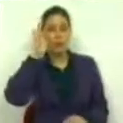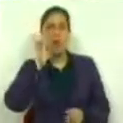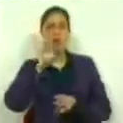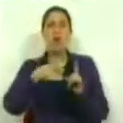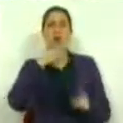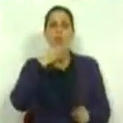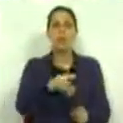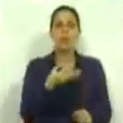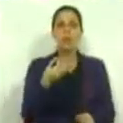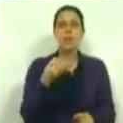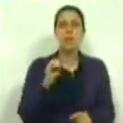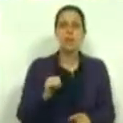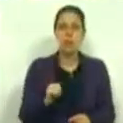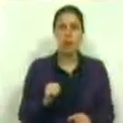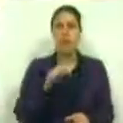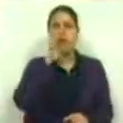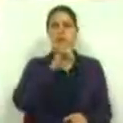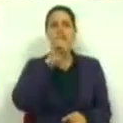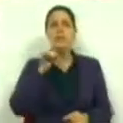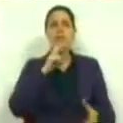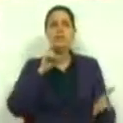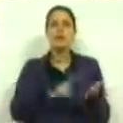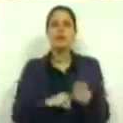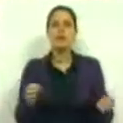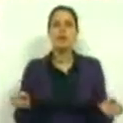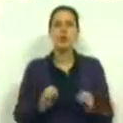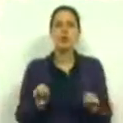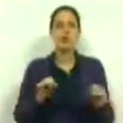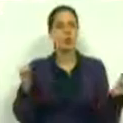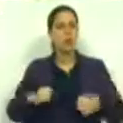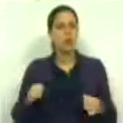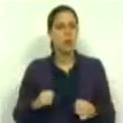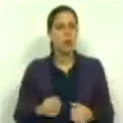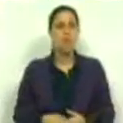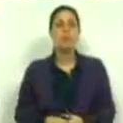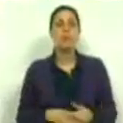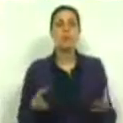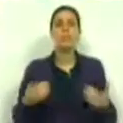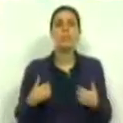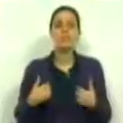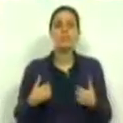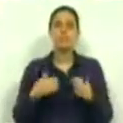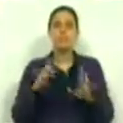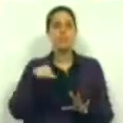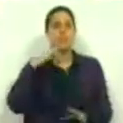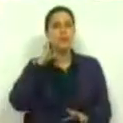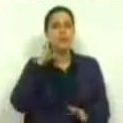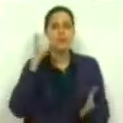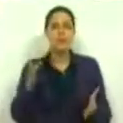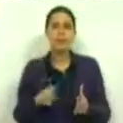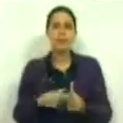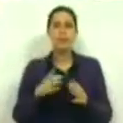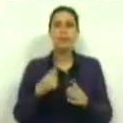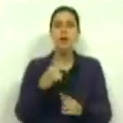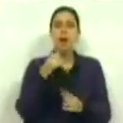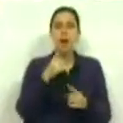o que diria o Partido Socialista se efetivamente não tivesse havido acordo. Nós já sabemos